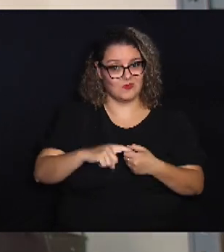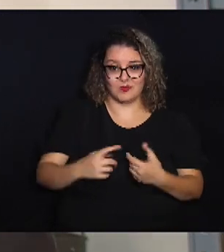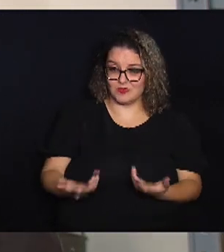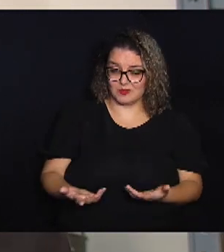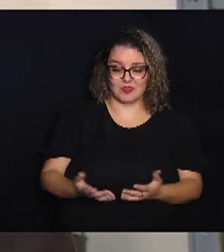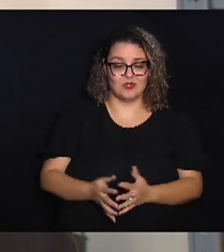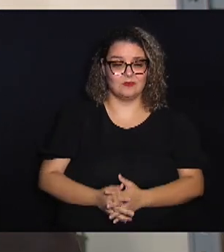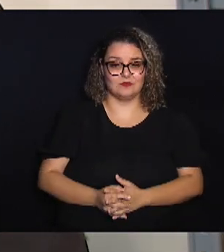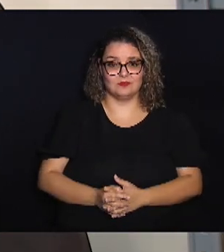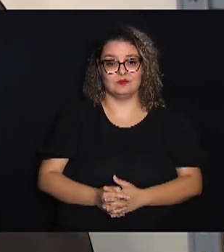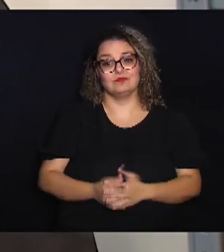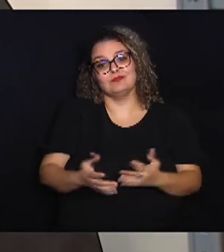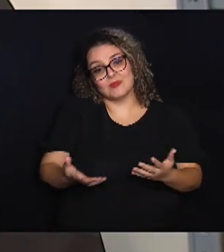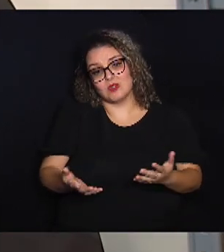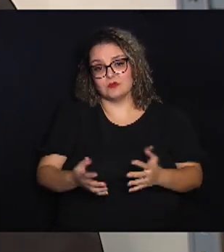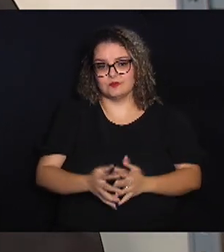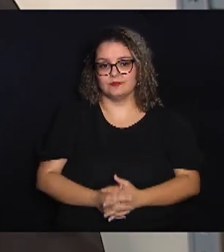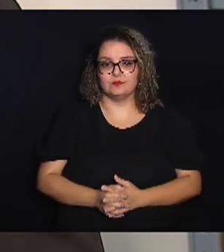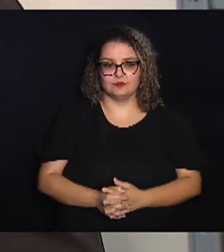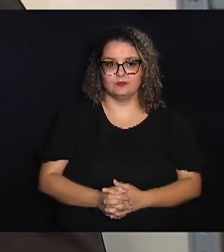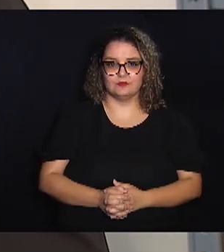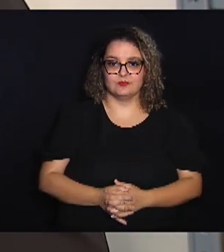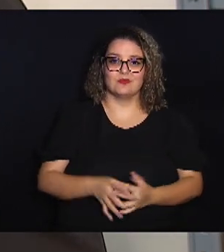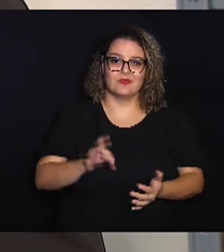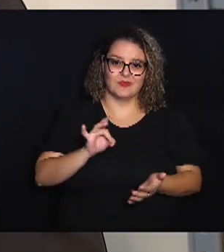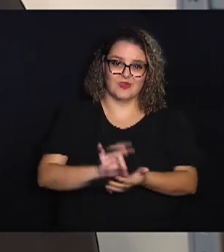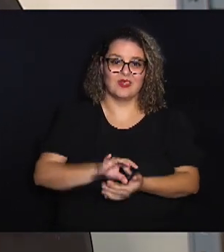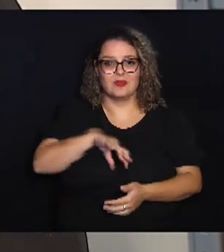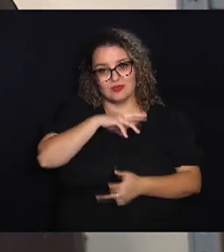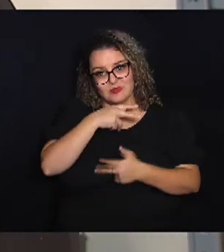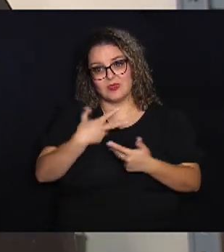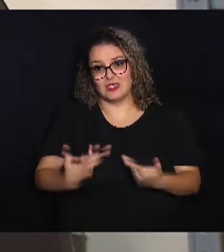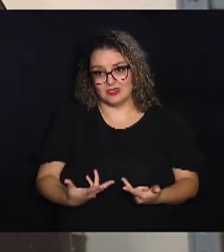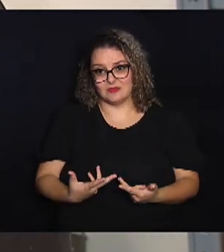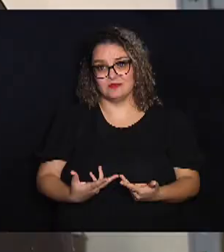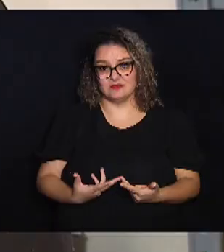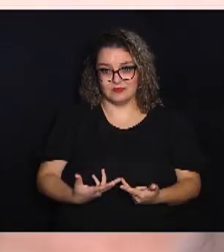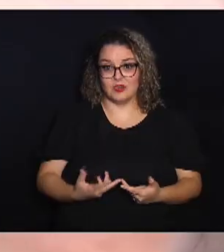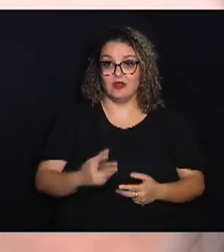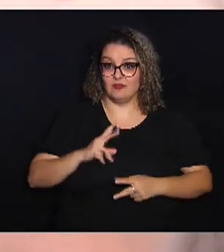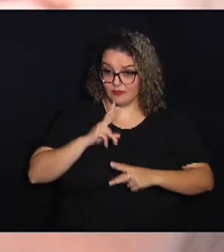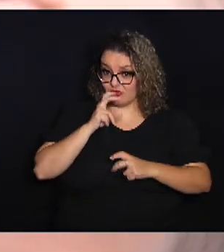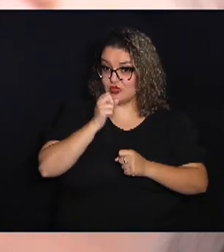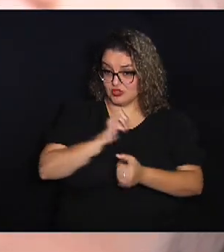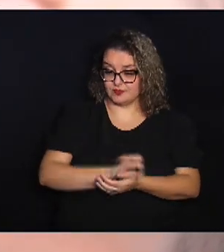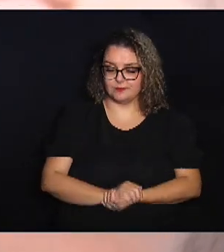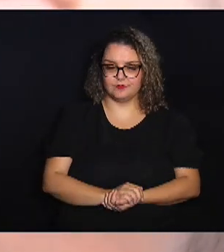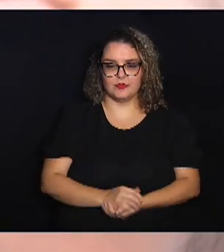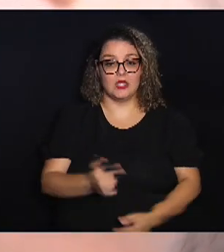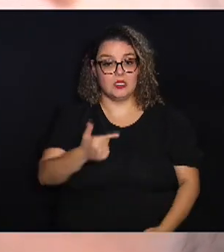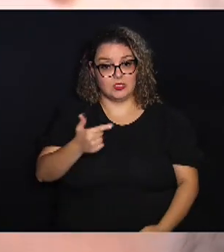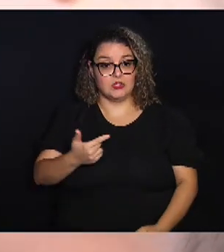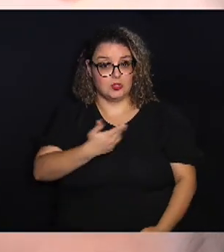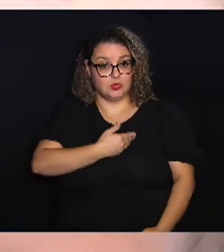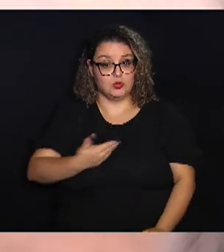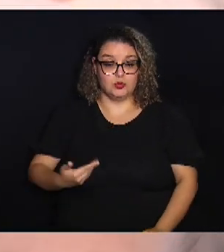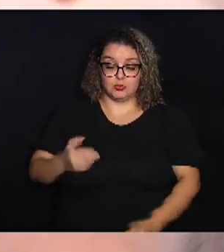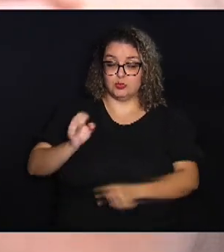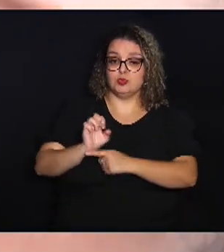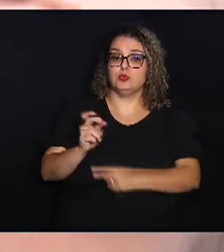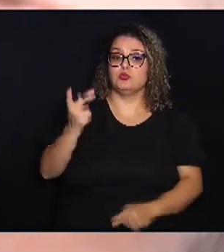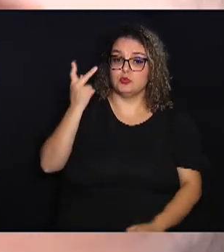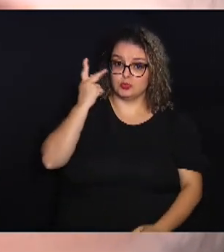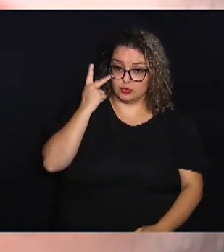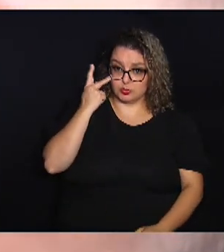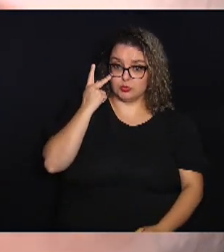né? Então, realmente é um animal muito rígido, muito forte. Segundo o governo do estado de São